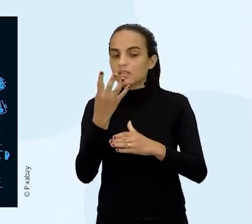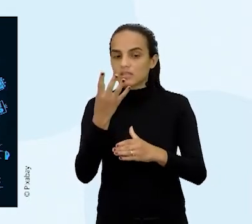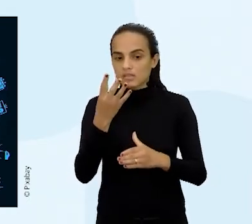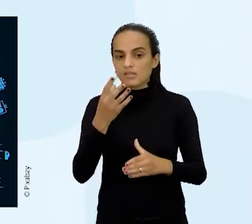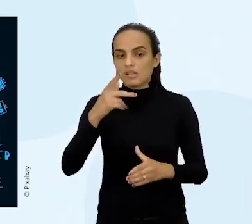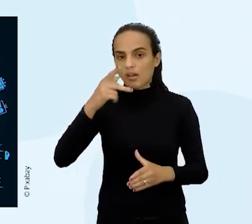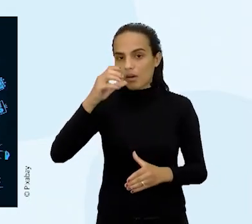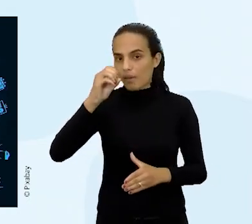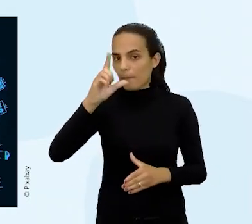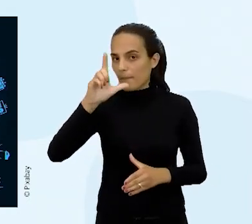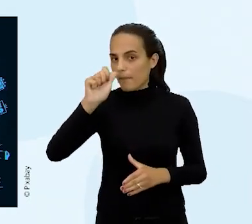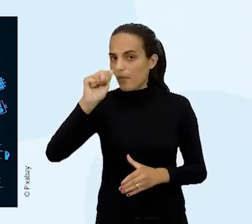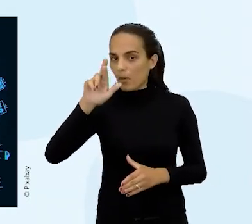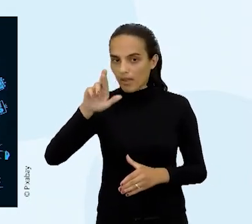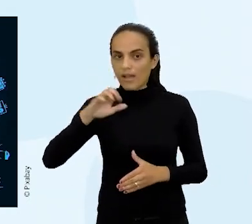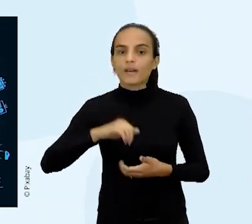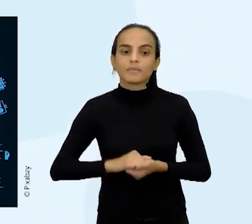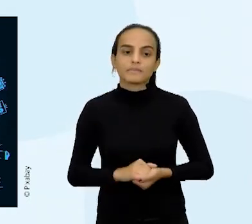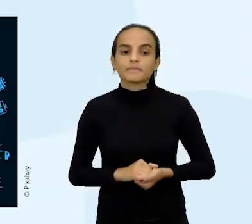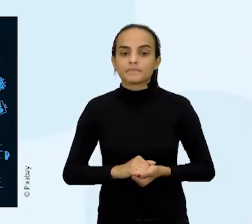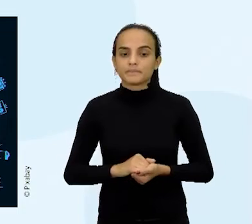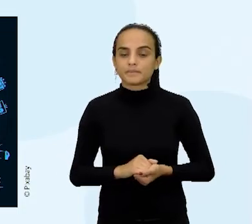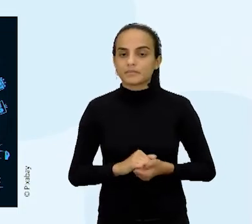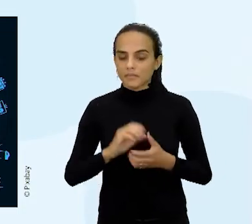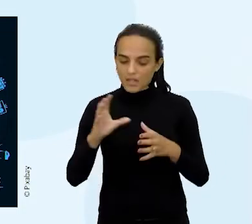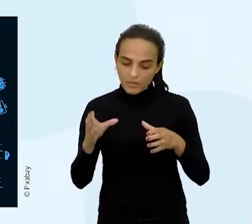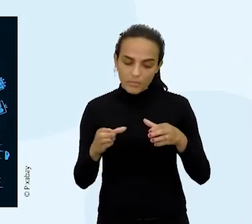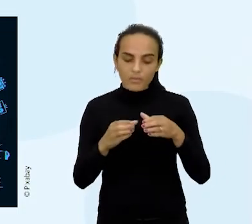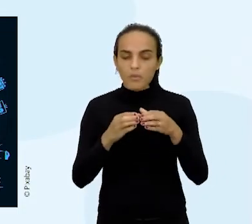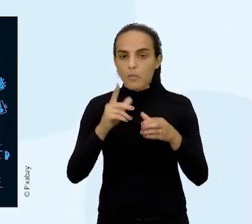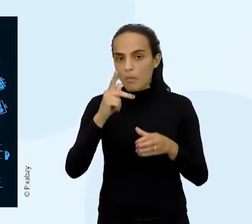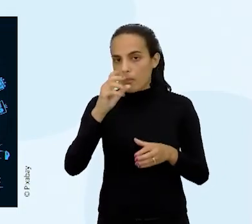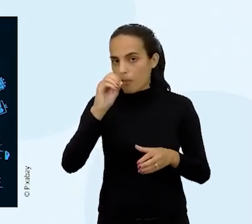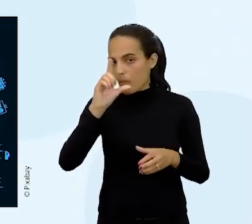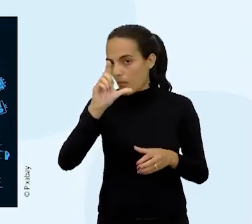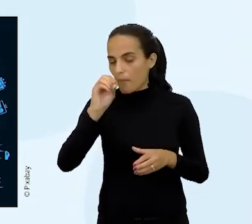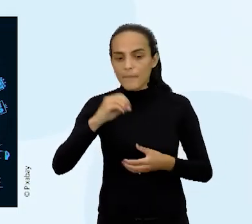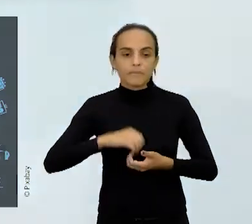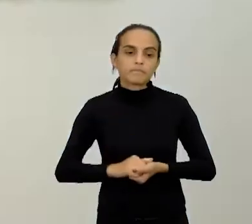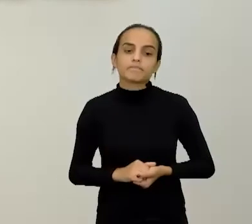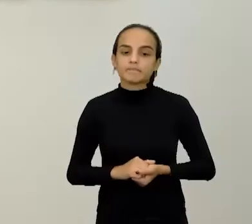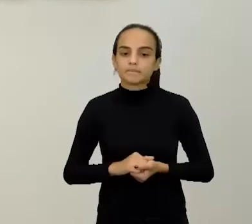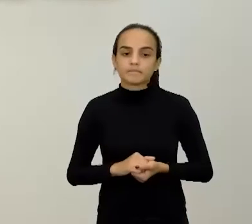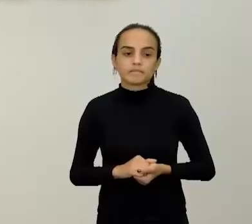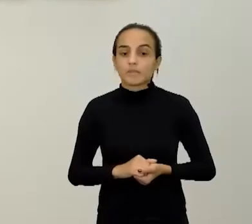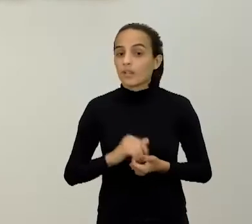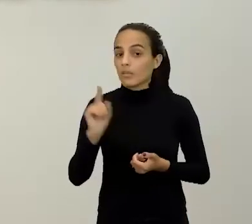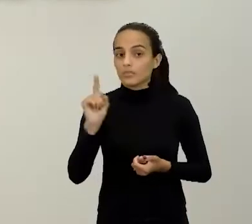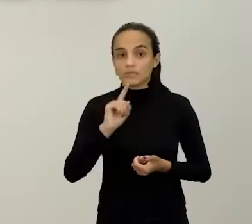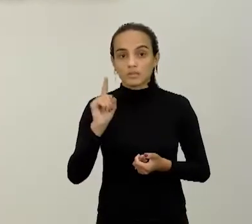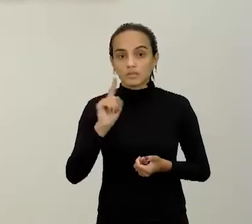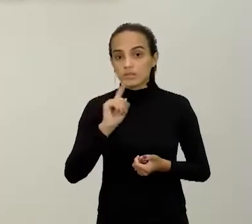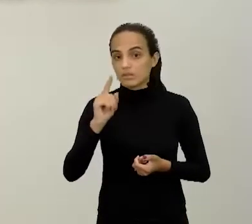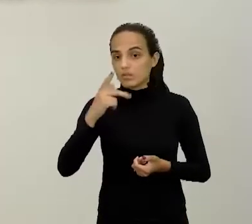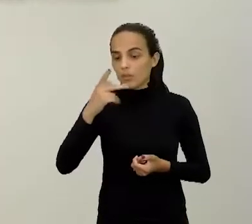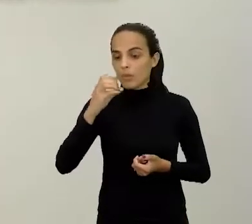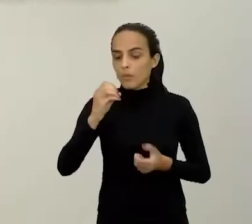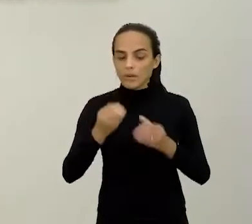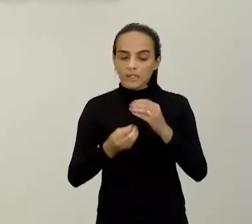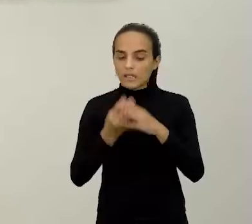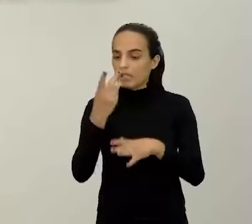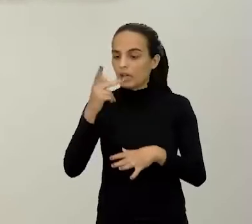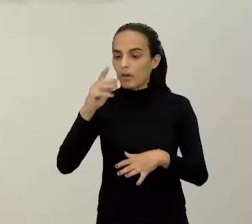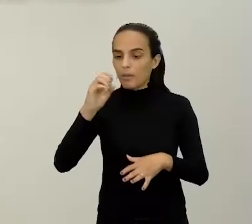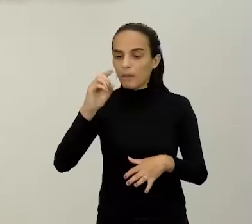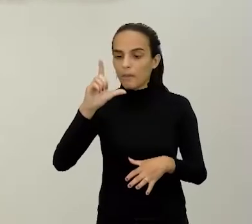para uma posição e daí ele forma um polo. E ligação apolar, que não faz isso, ele não forma polo. Então a quantidade de elétrons